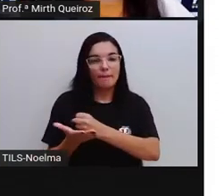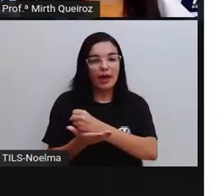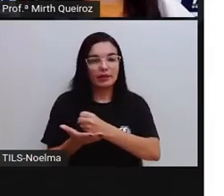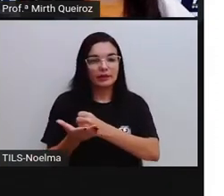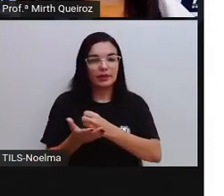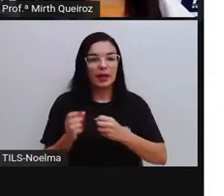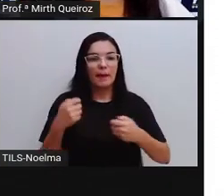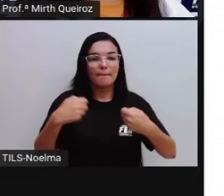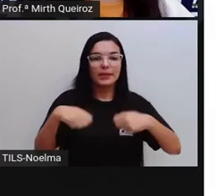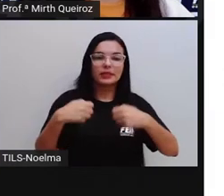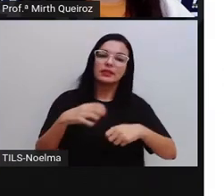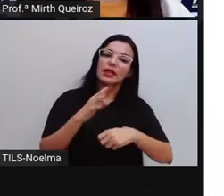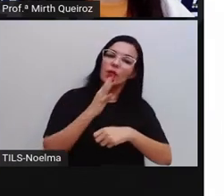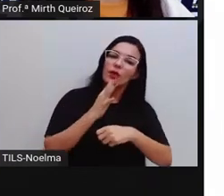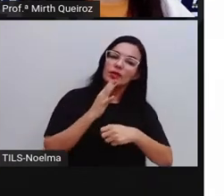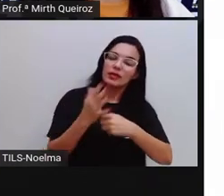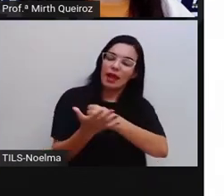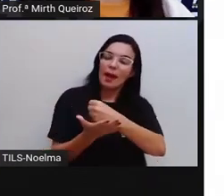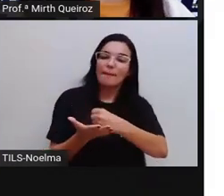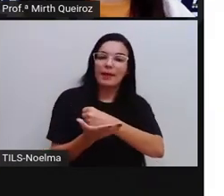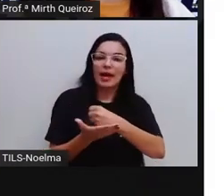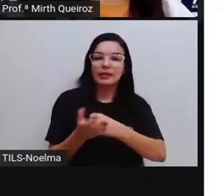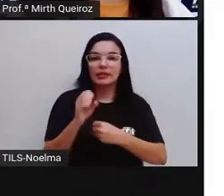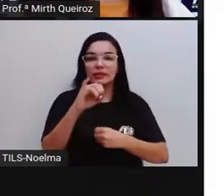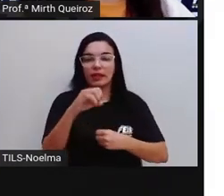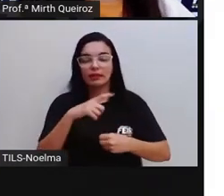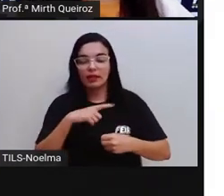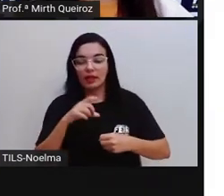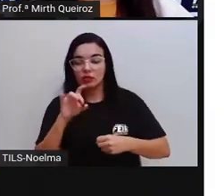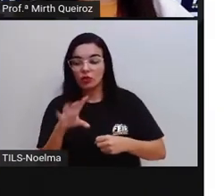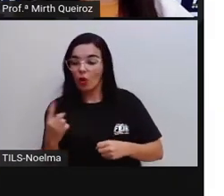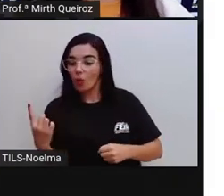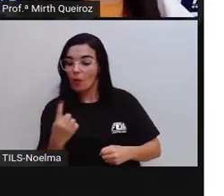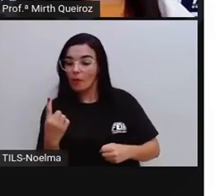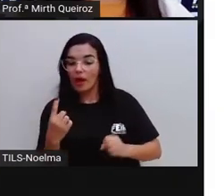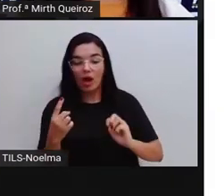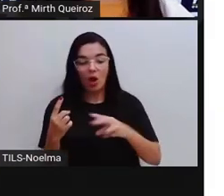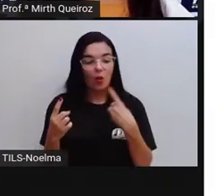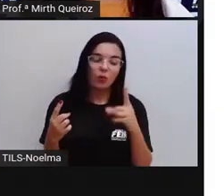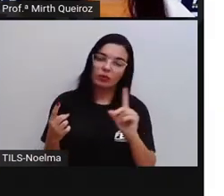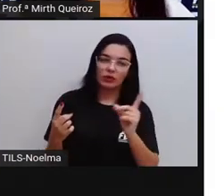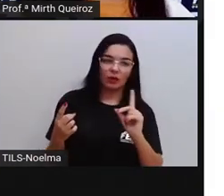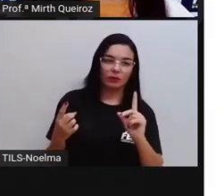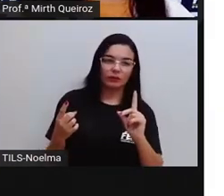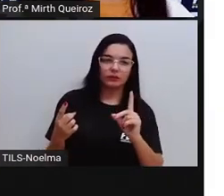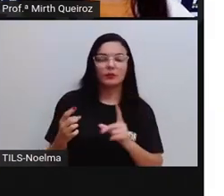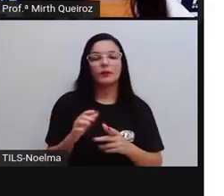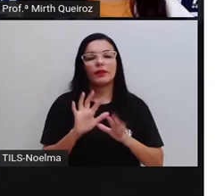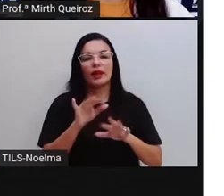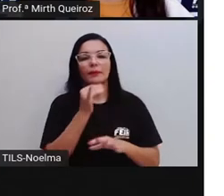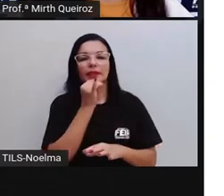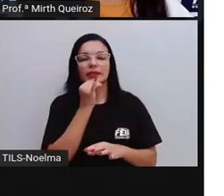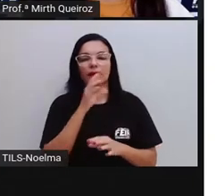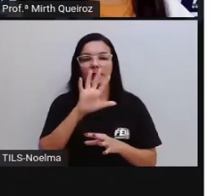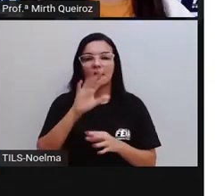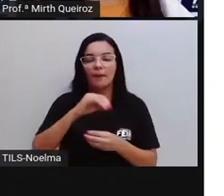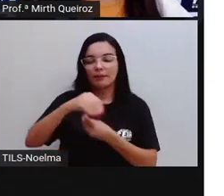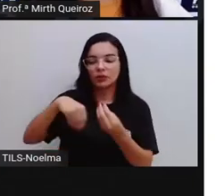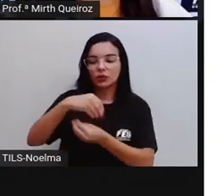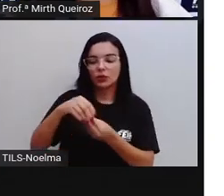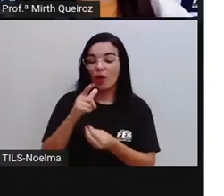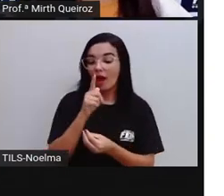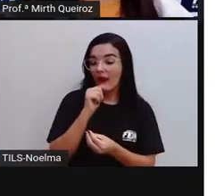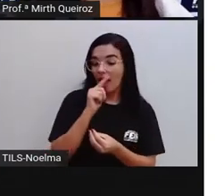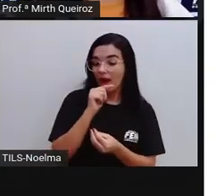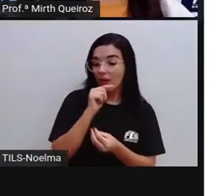precisa conhecer a composição para saber se se trata de uma substância pura ou não. Por exemplo, quando a gente misturou lá a água e